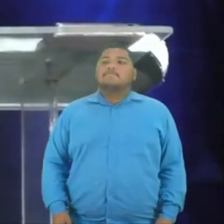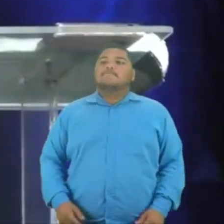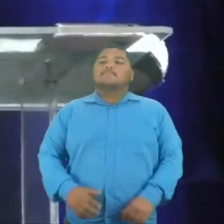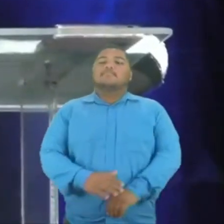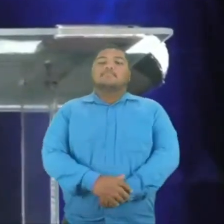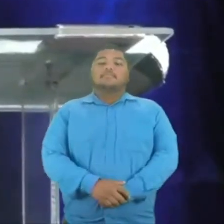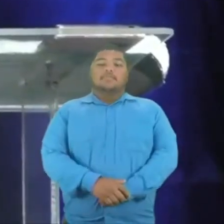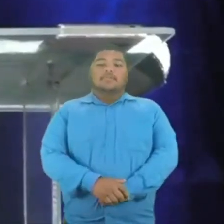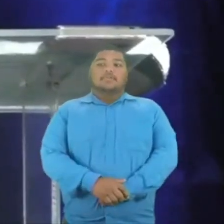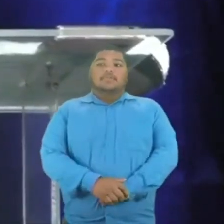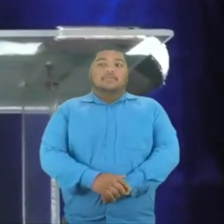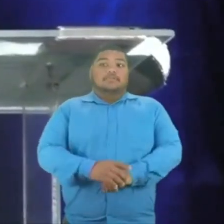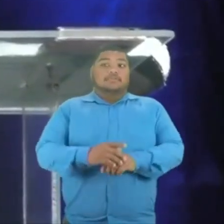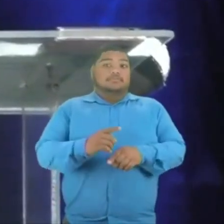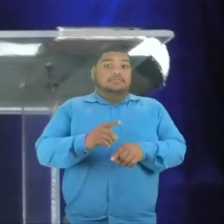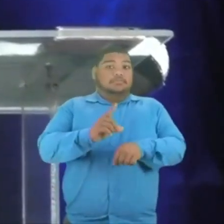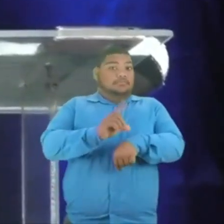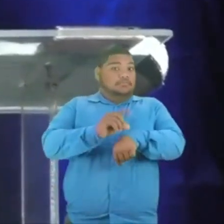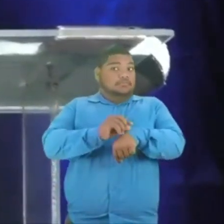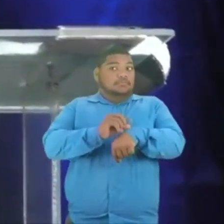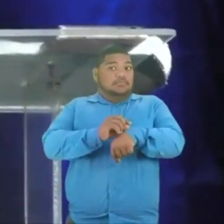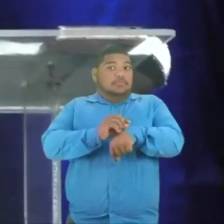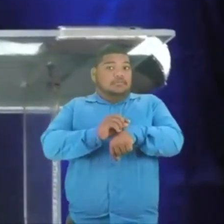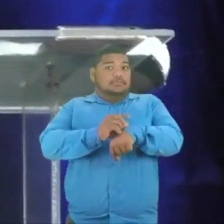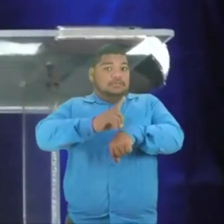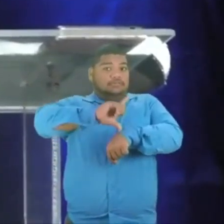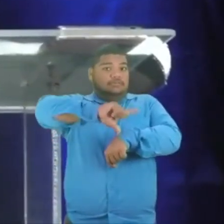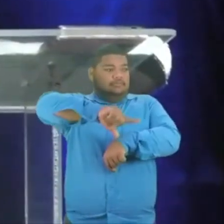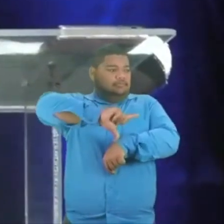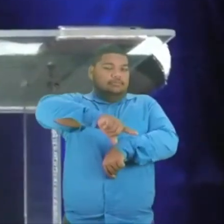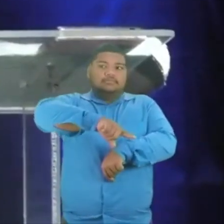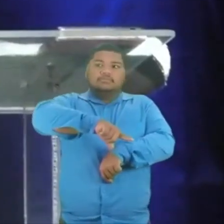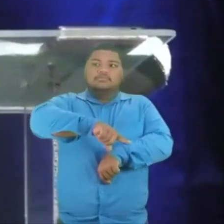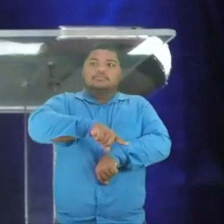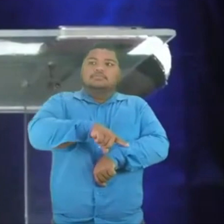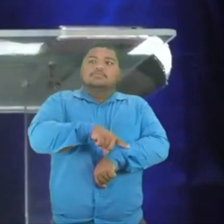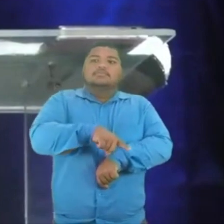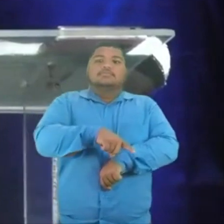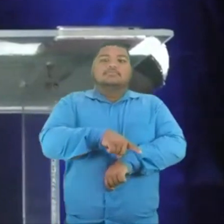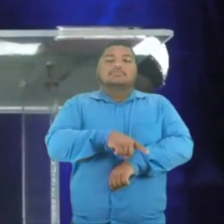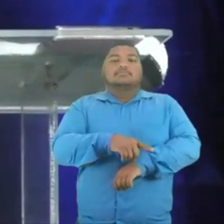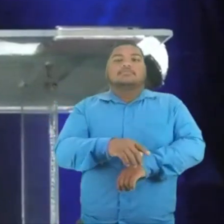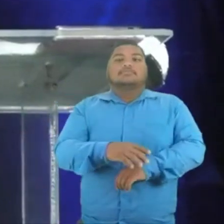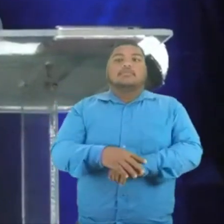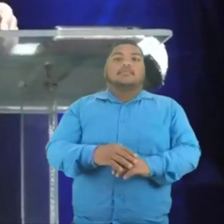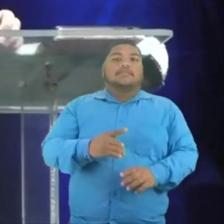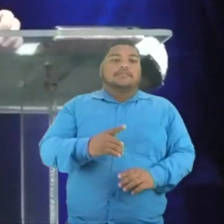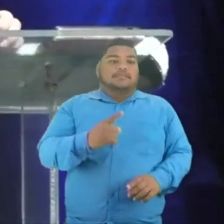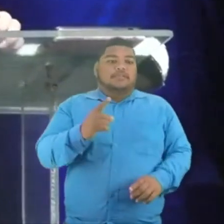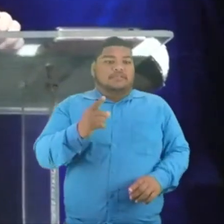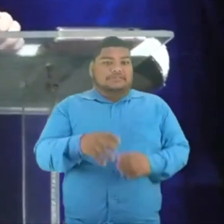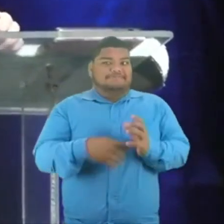né? Porque quase nunca ele intervém nos momentos em que a gente quer.